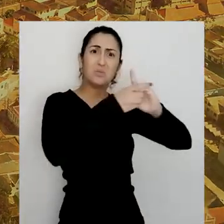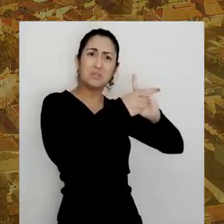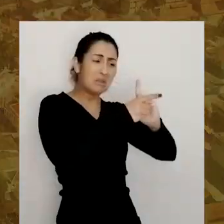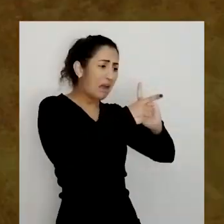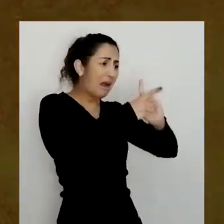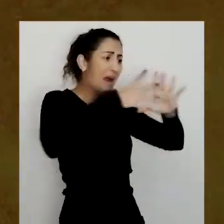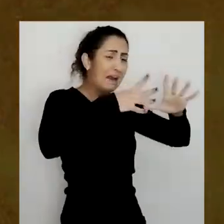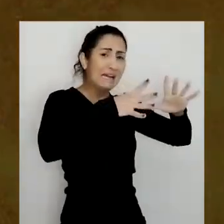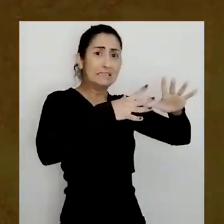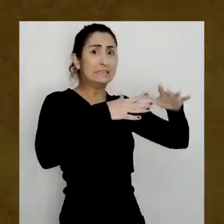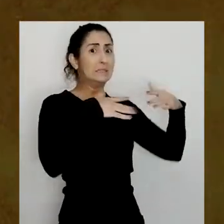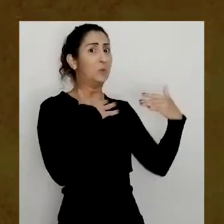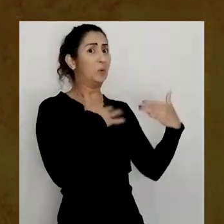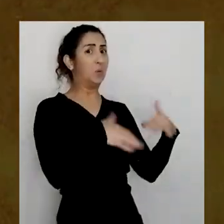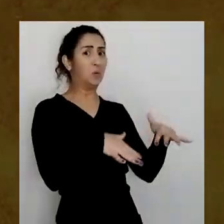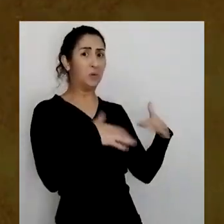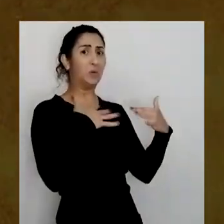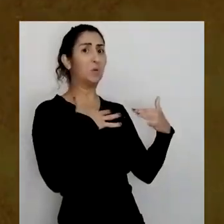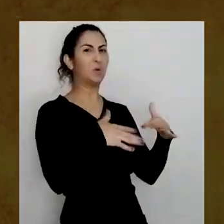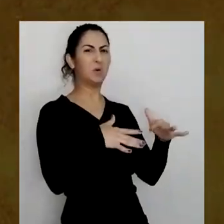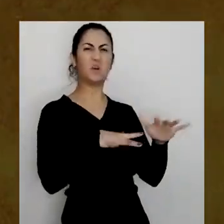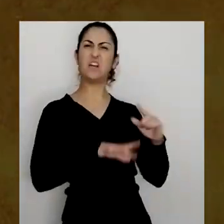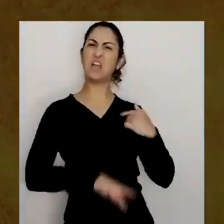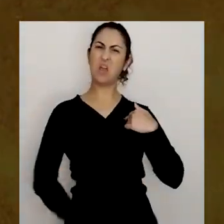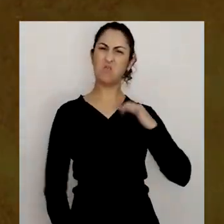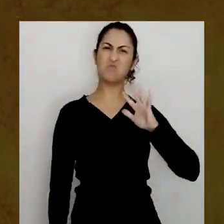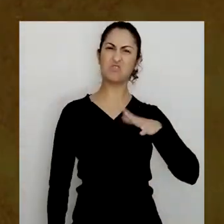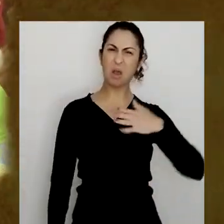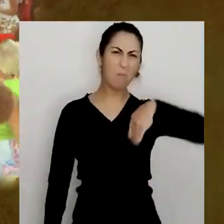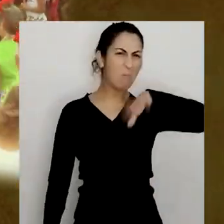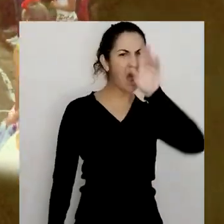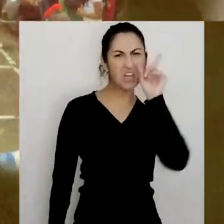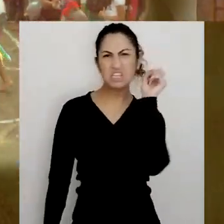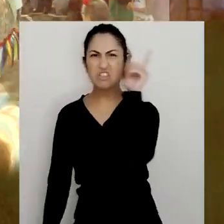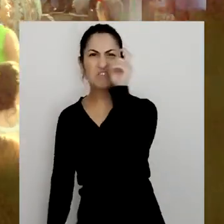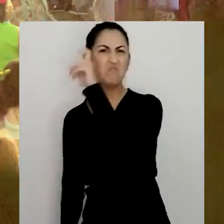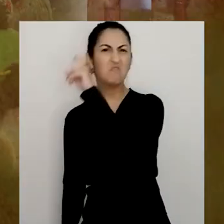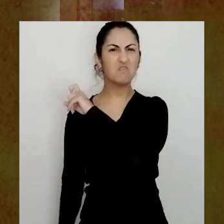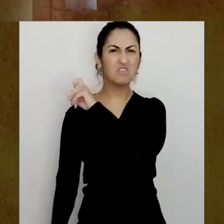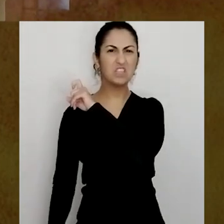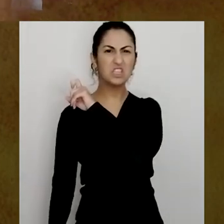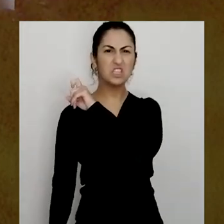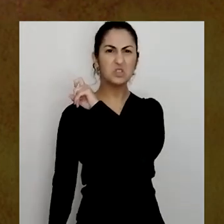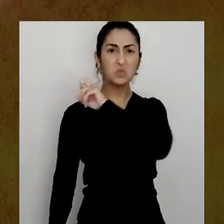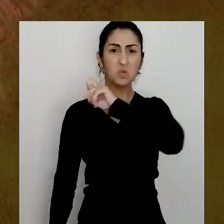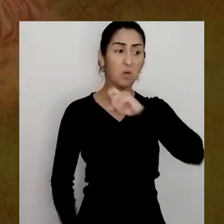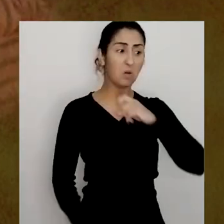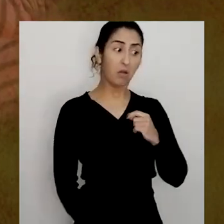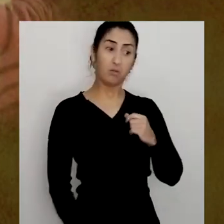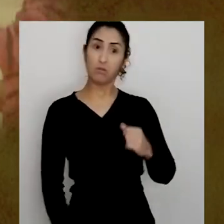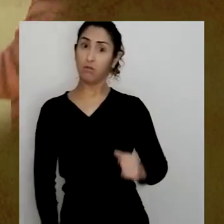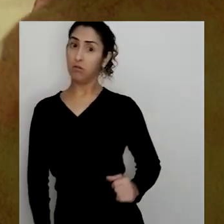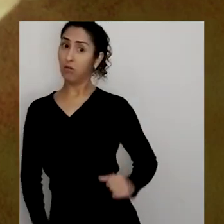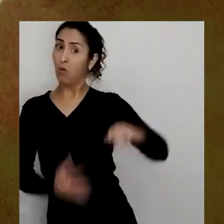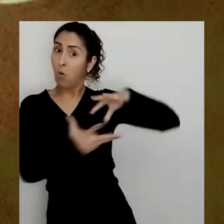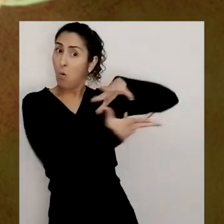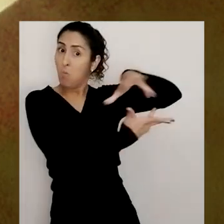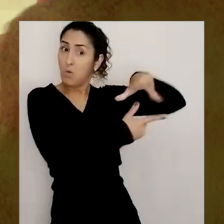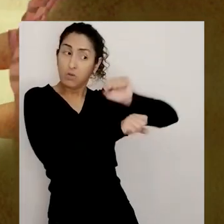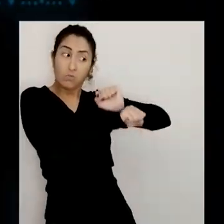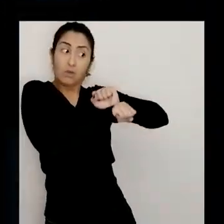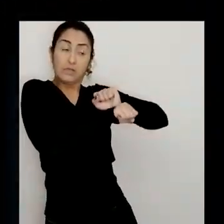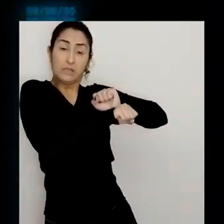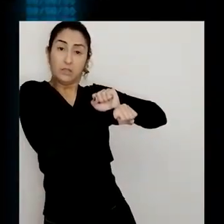É duro ver o cambalear da democracia andar na corda bamba, mas eu já atravessei invernos mais rigorosos que